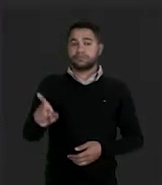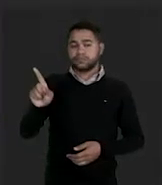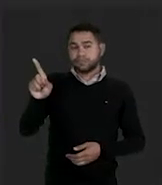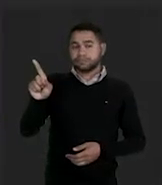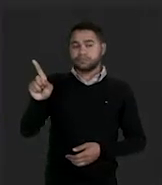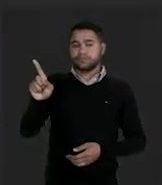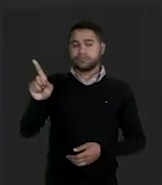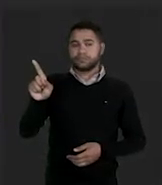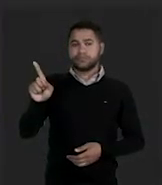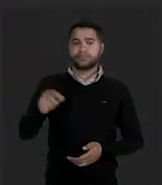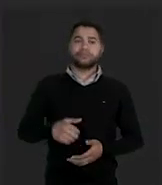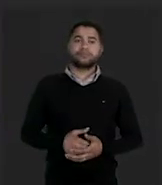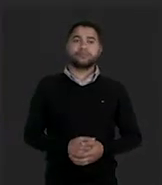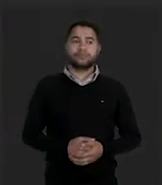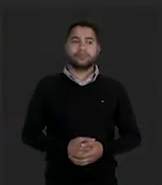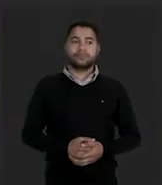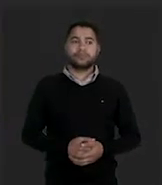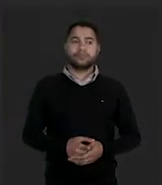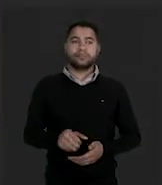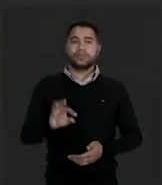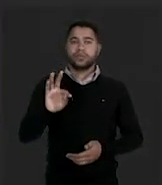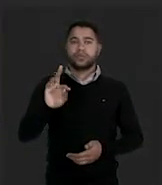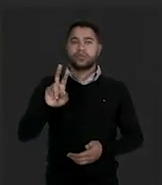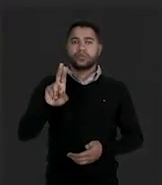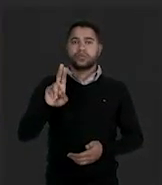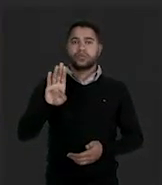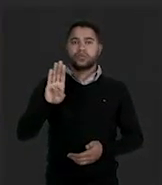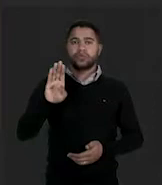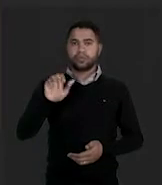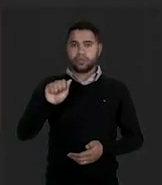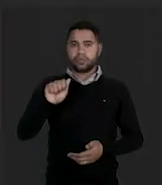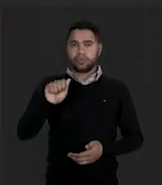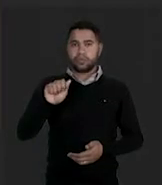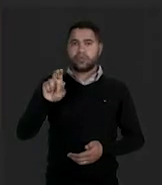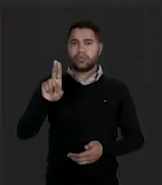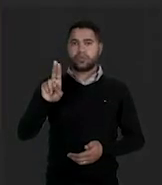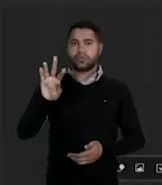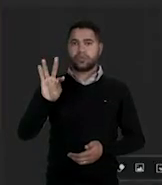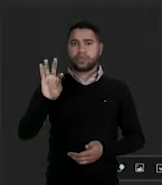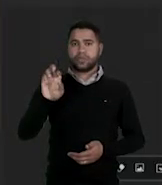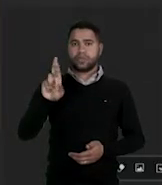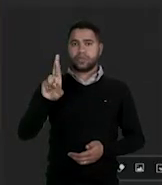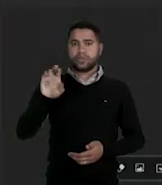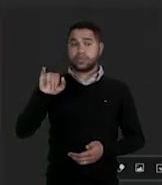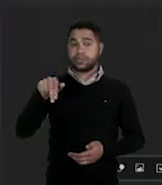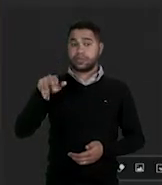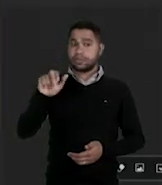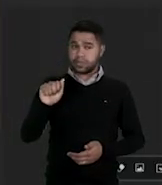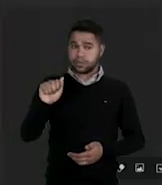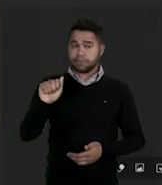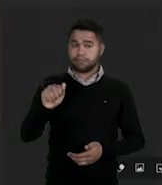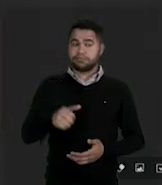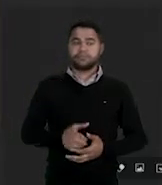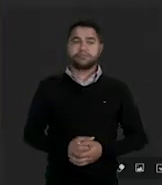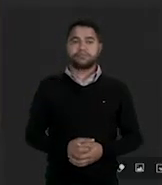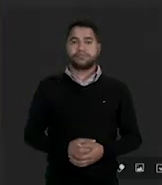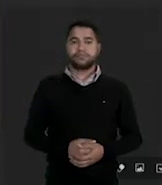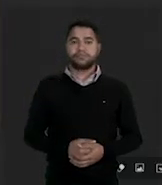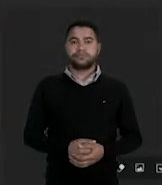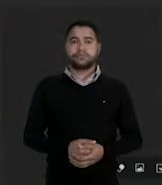pessoal, a gente tem a nossa tuba uterina. Então, vamos lá, pegando aqui uma canetinha